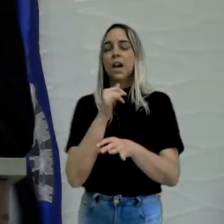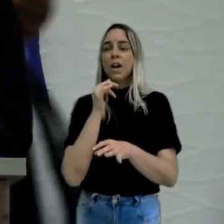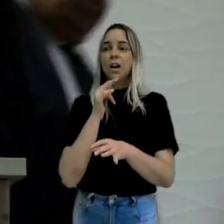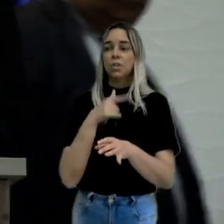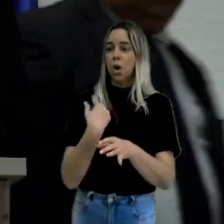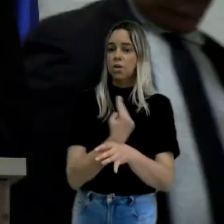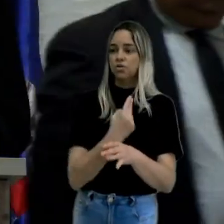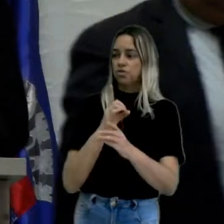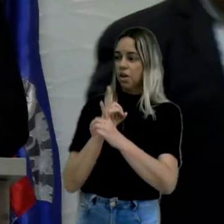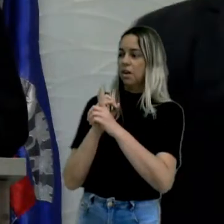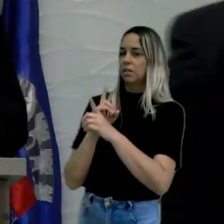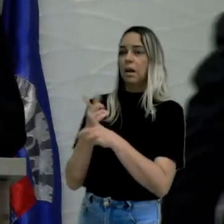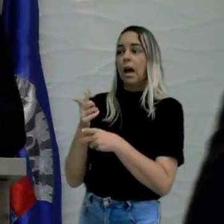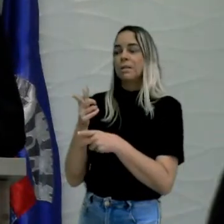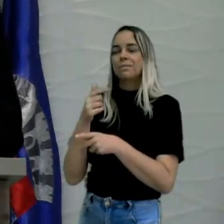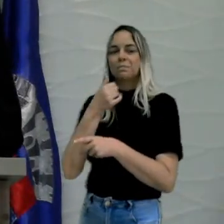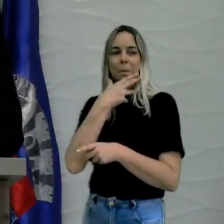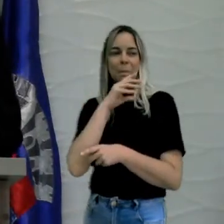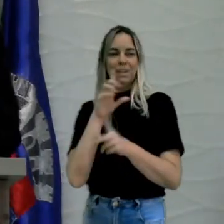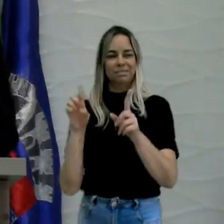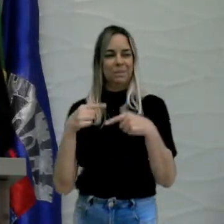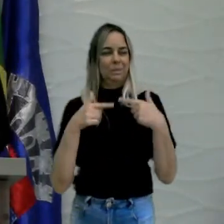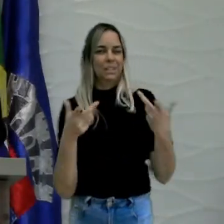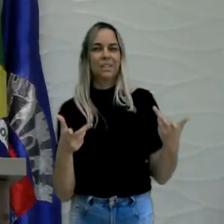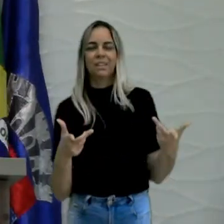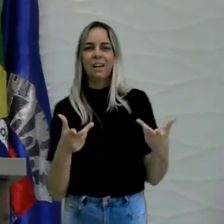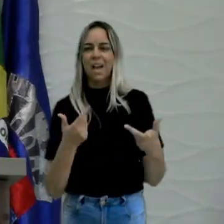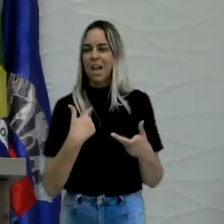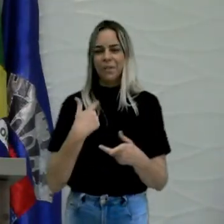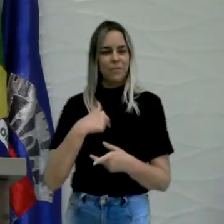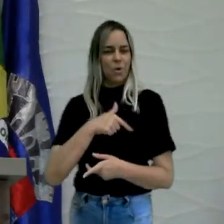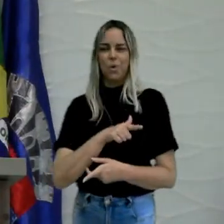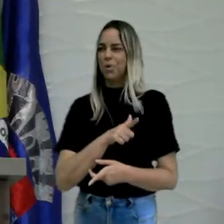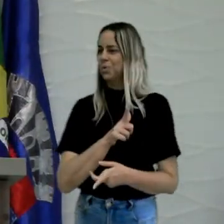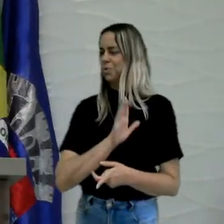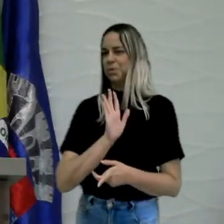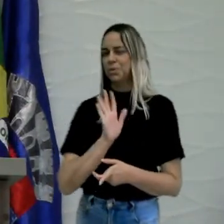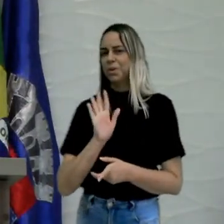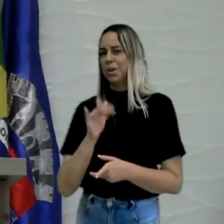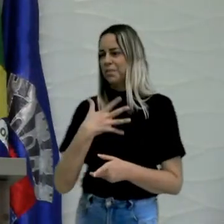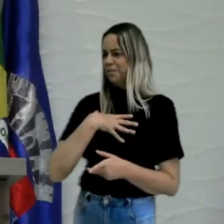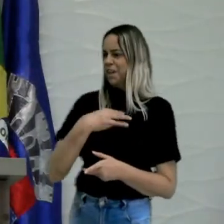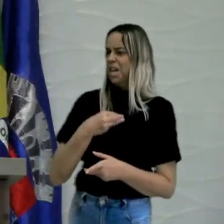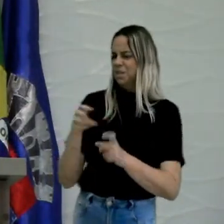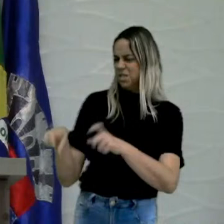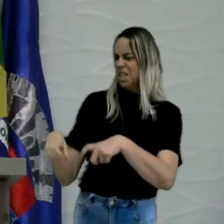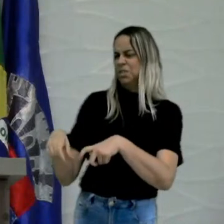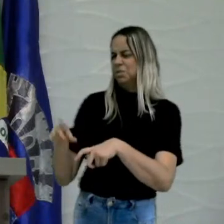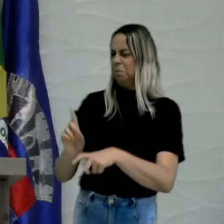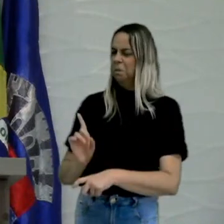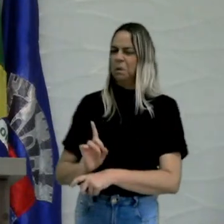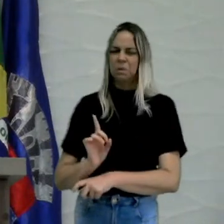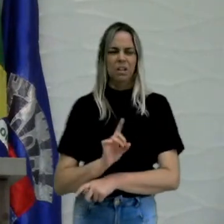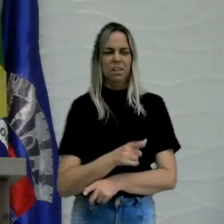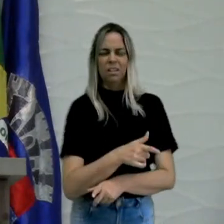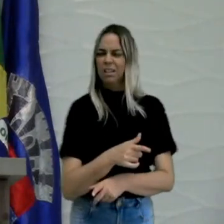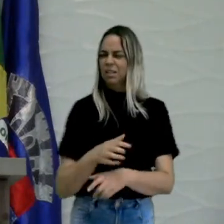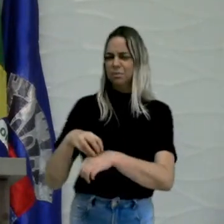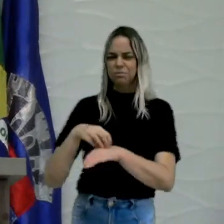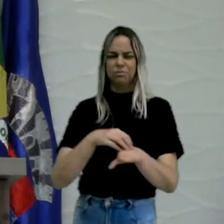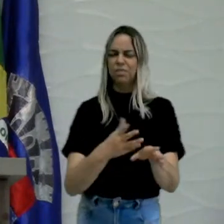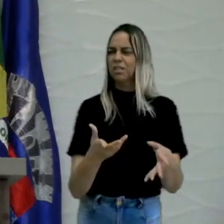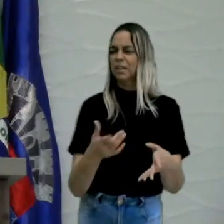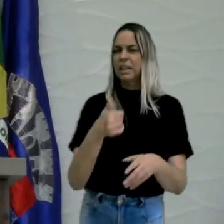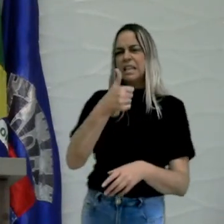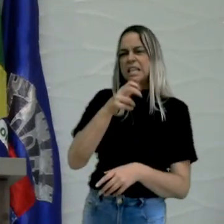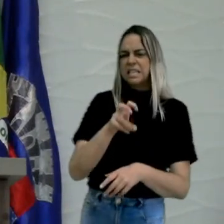reclamação contra o pai de uma criança. Eu não vou mais trazer meu filho sair do sítio para vir para o CAIPD para ter